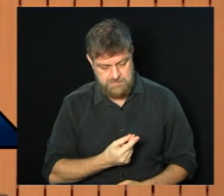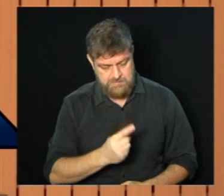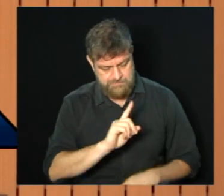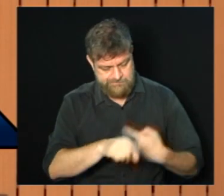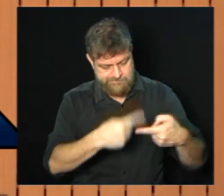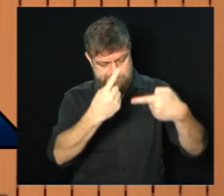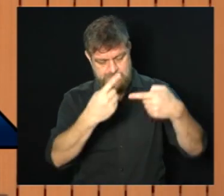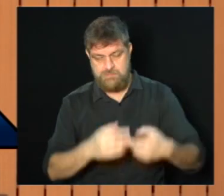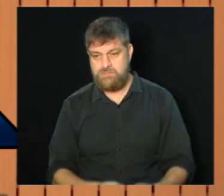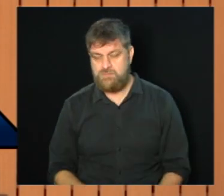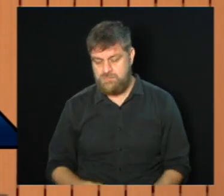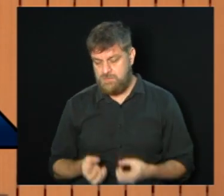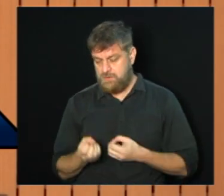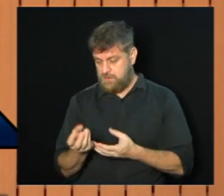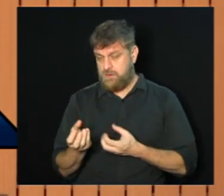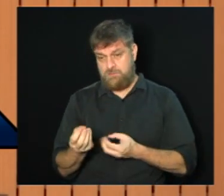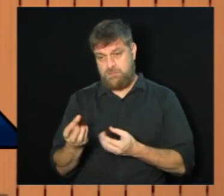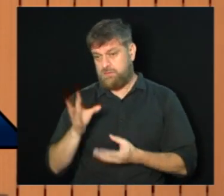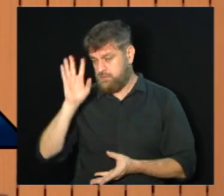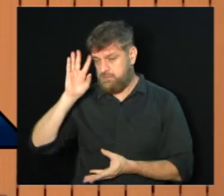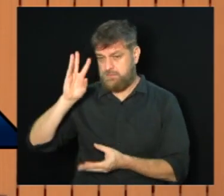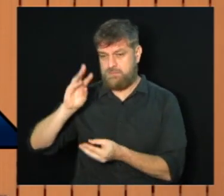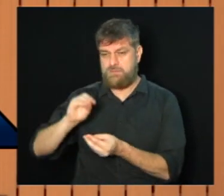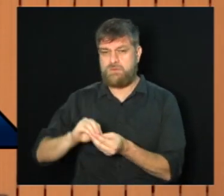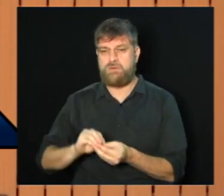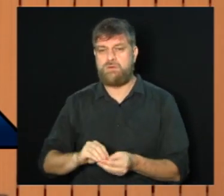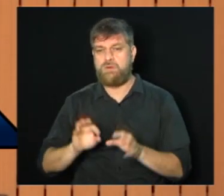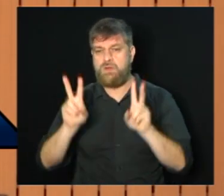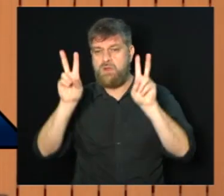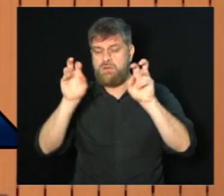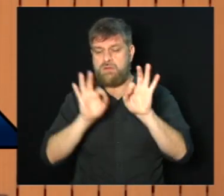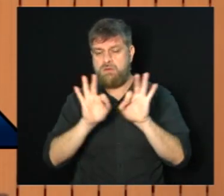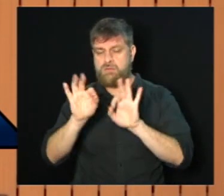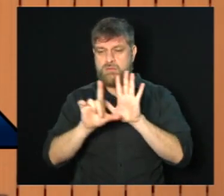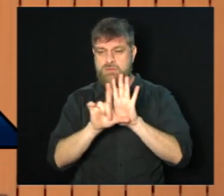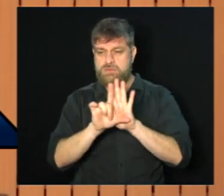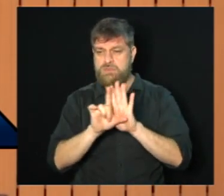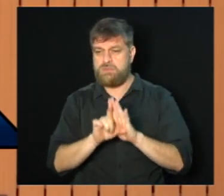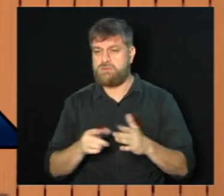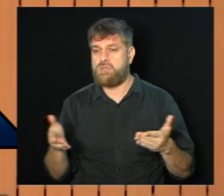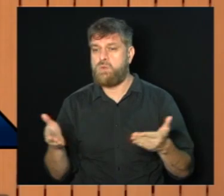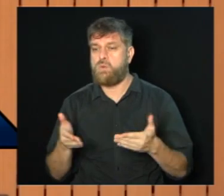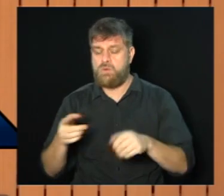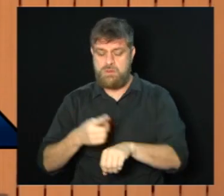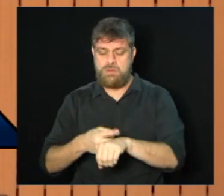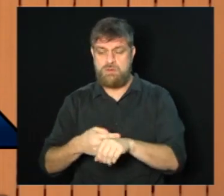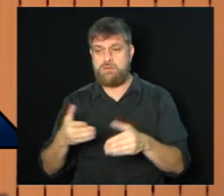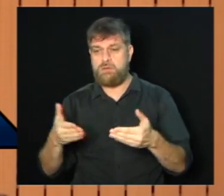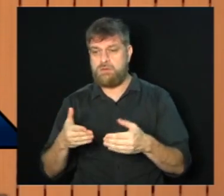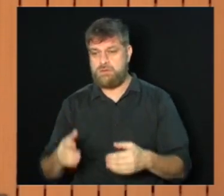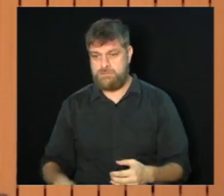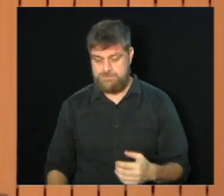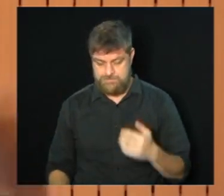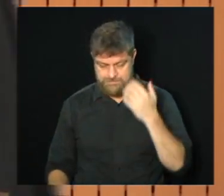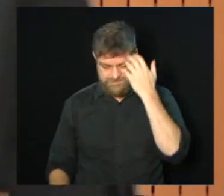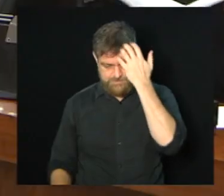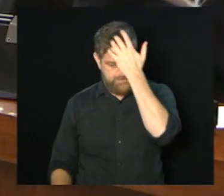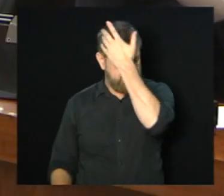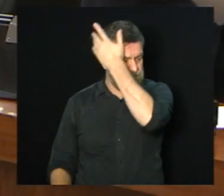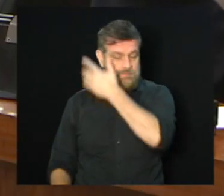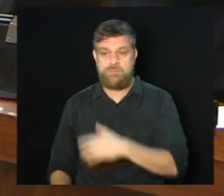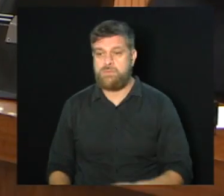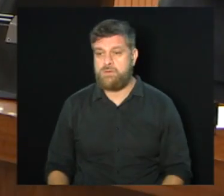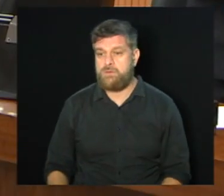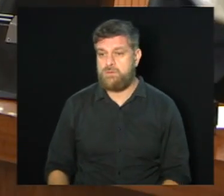essas eram as informações que eu gostaria de prestar a respeito desse projeto nesse momento, presidente. Obrigado, vereador